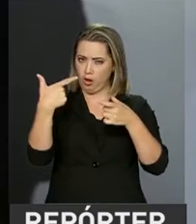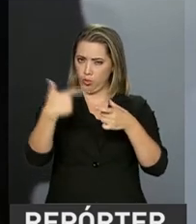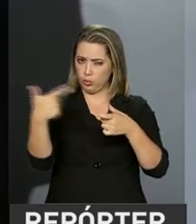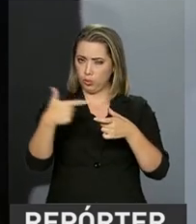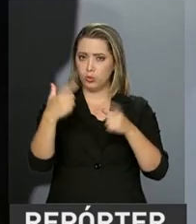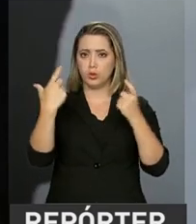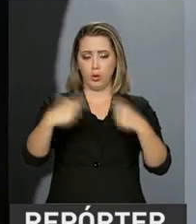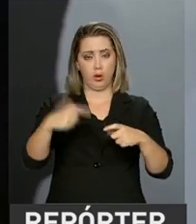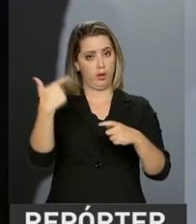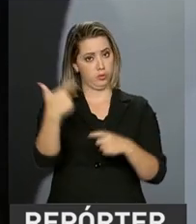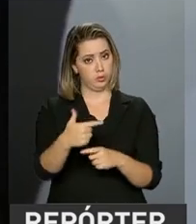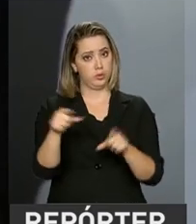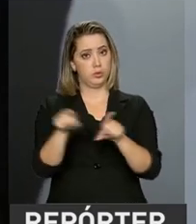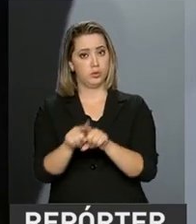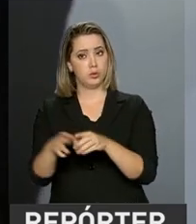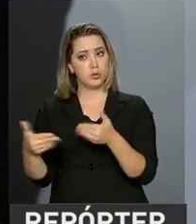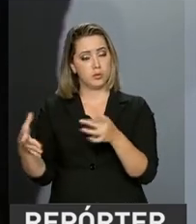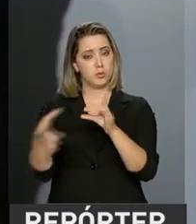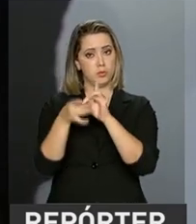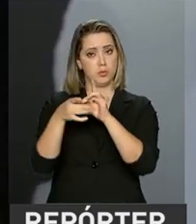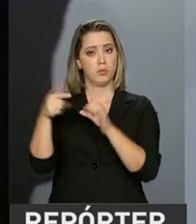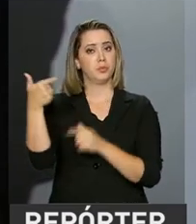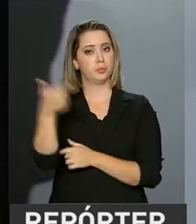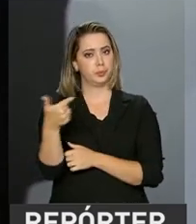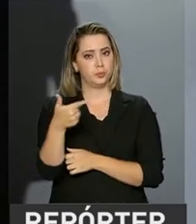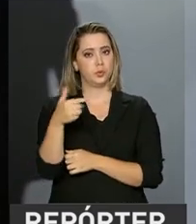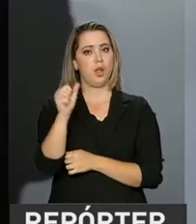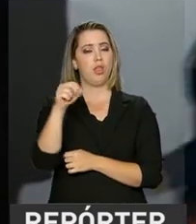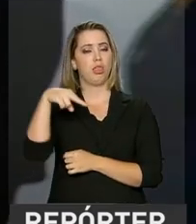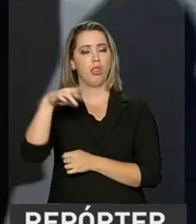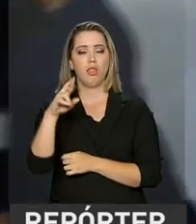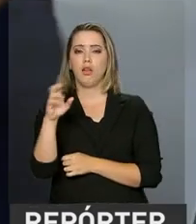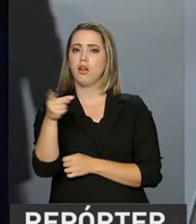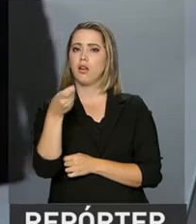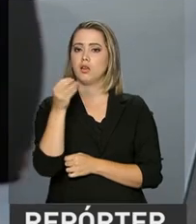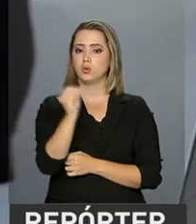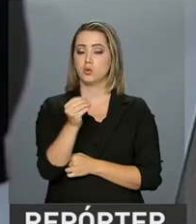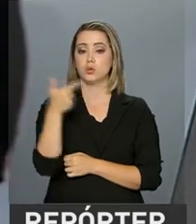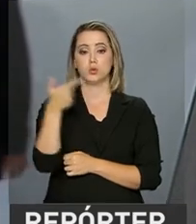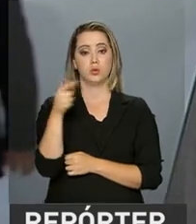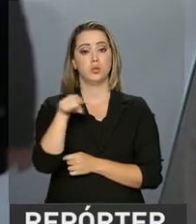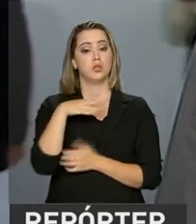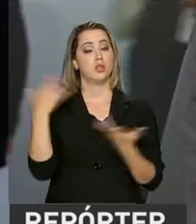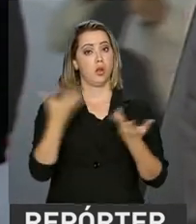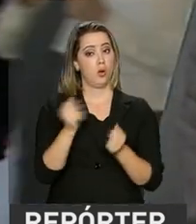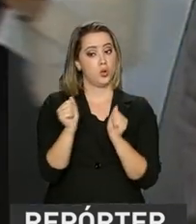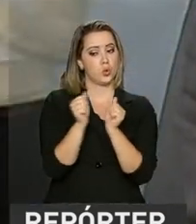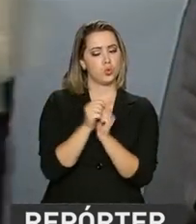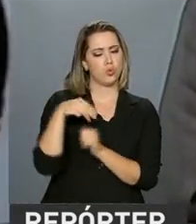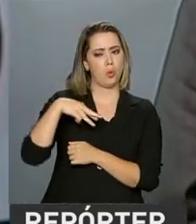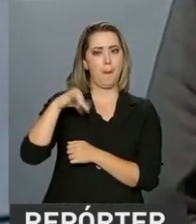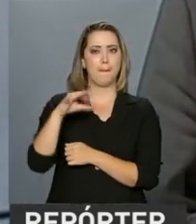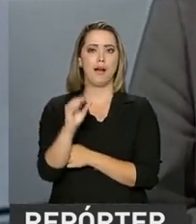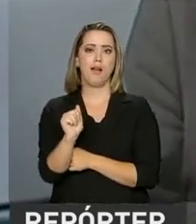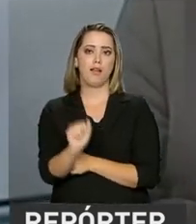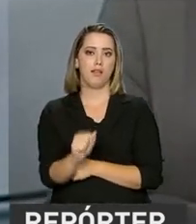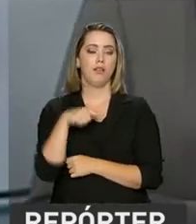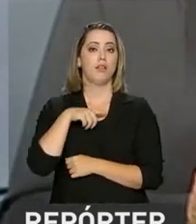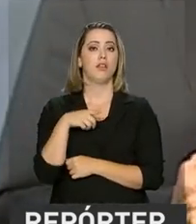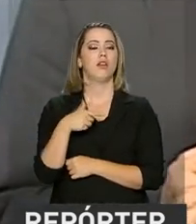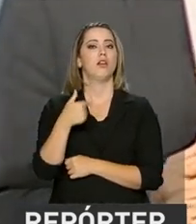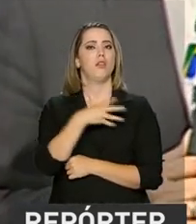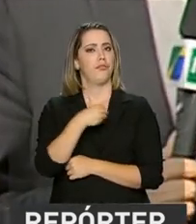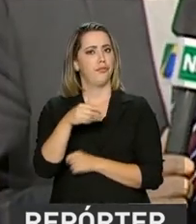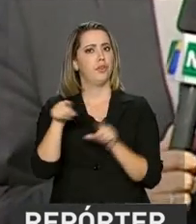está funcionando esta comissão. E ao meu lado está o deputado Maia Filho. Ele é um dos 37 membros